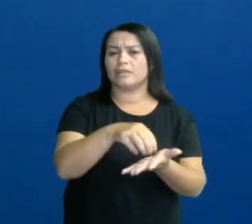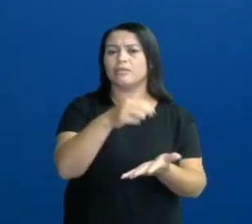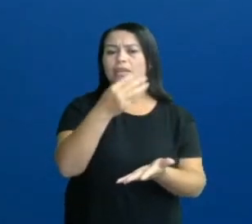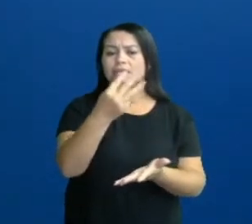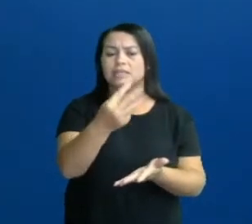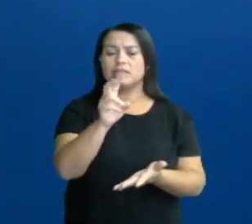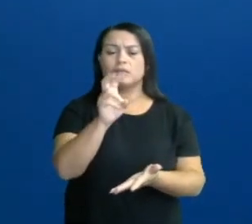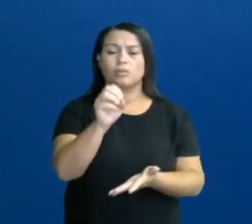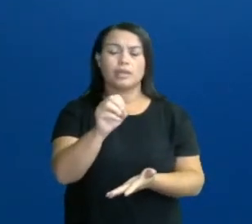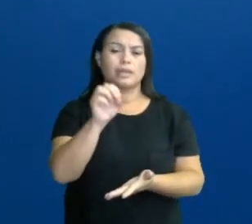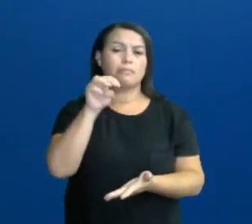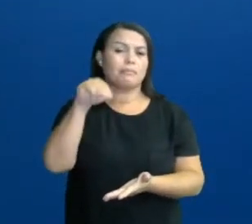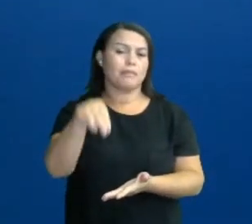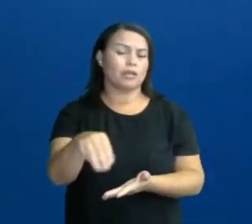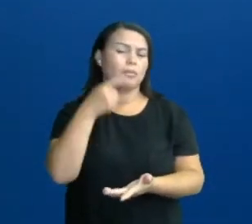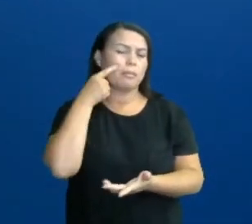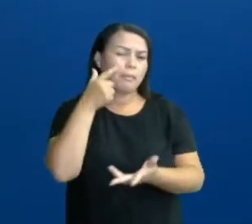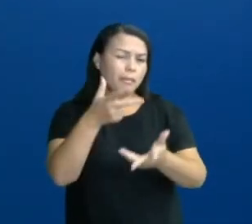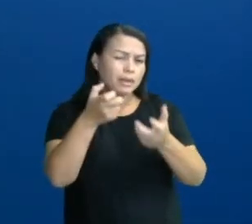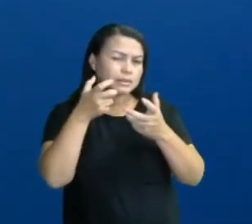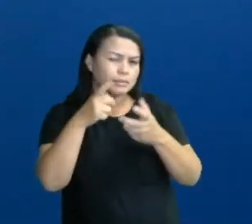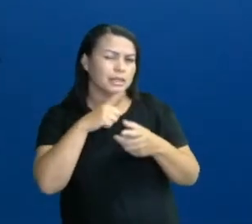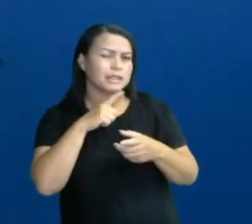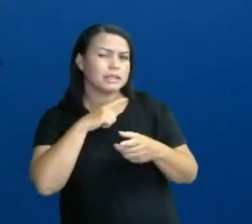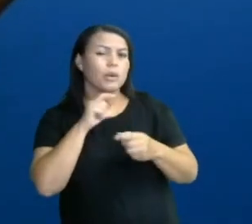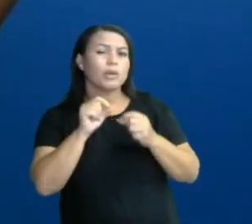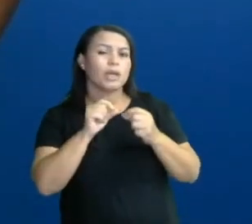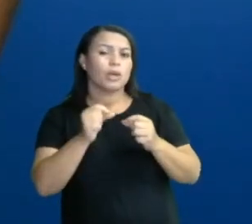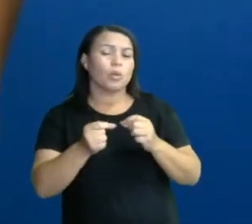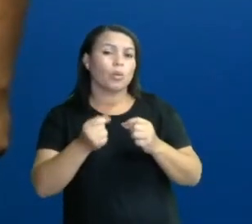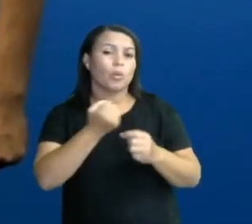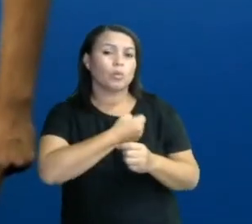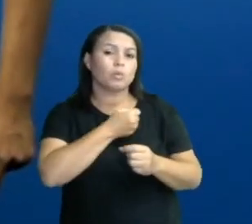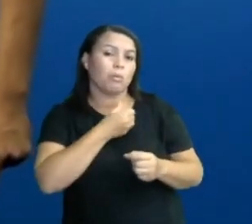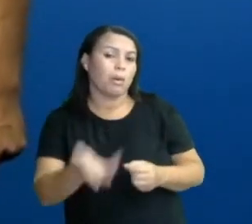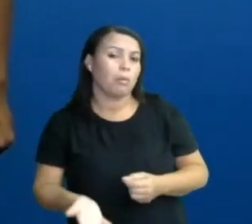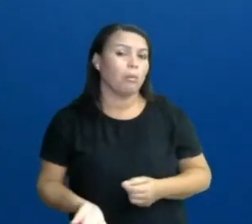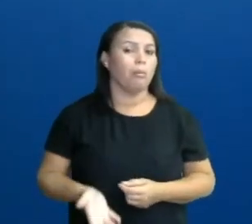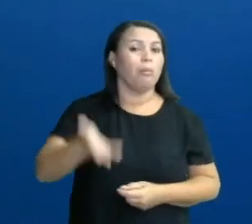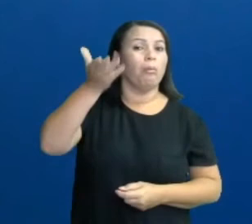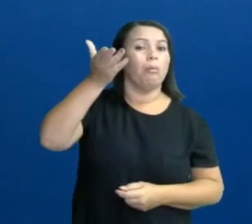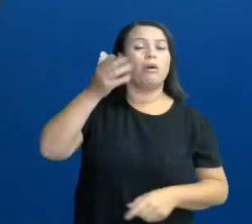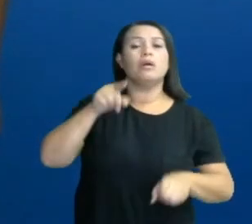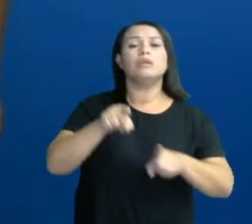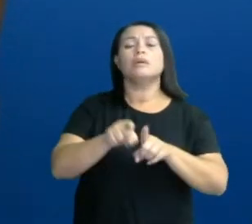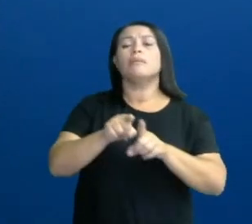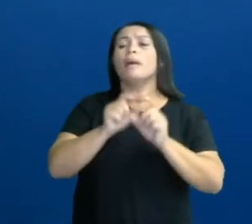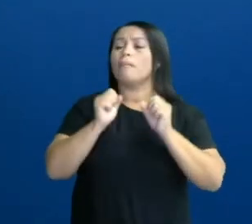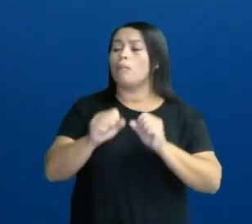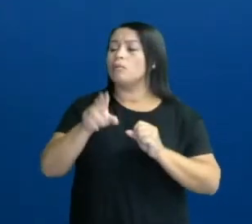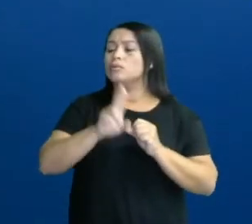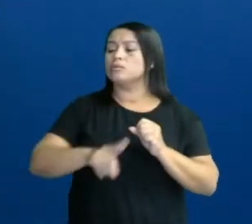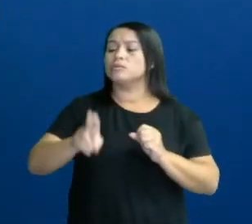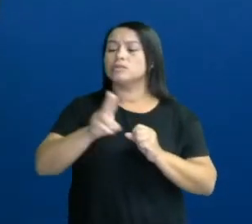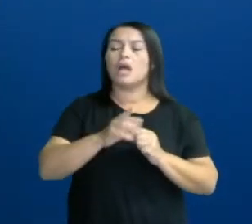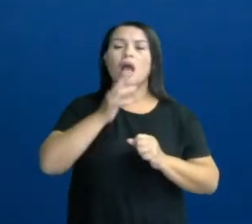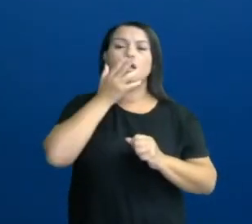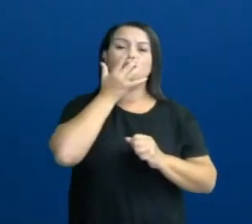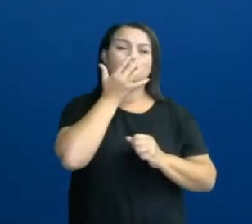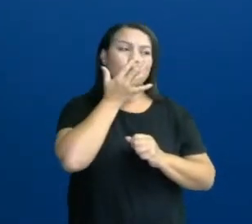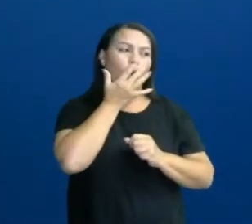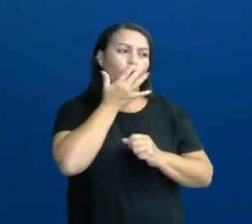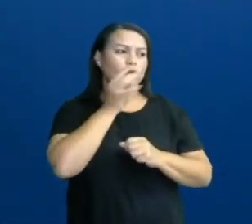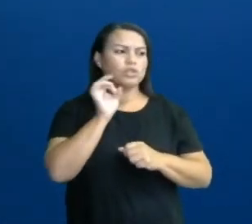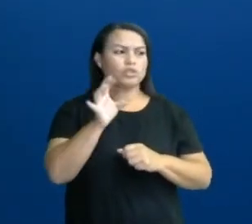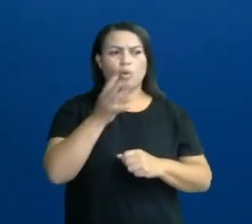altitude. Então você vai conseguir perceber que há aí uma subida. E também você pode utilizar o mecanismo das cores, né? Não